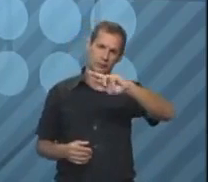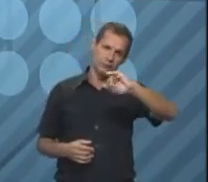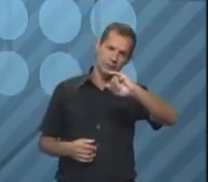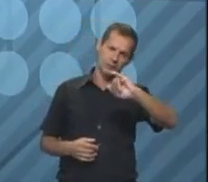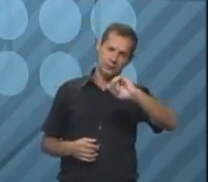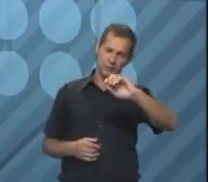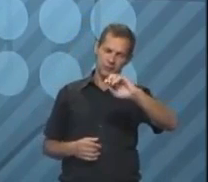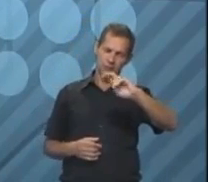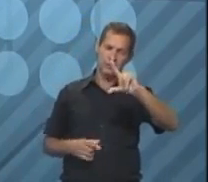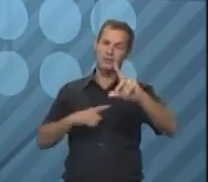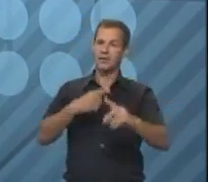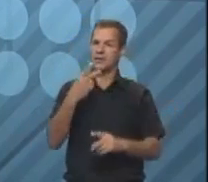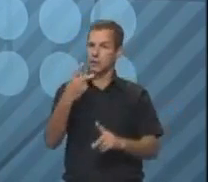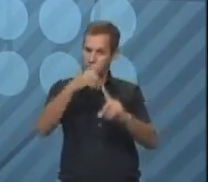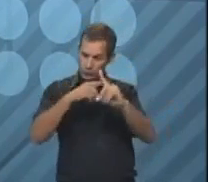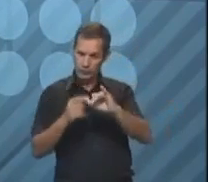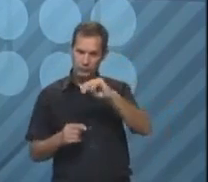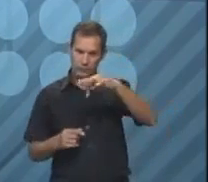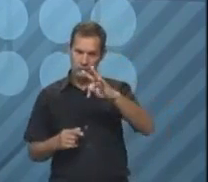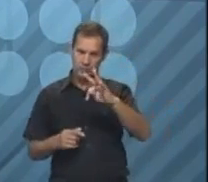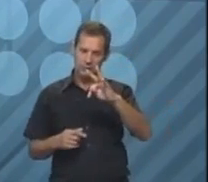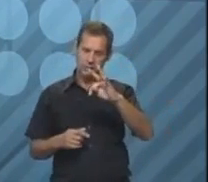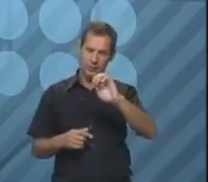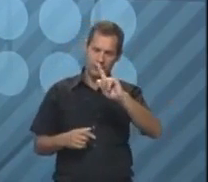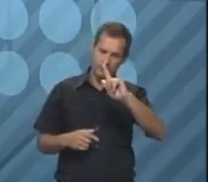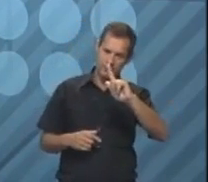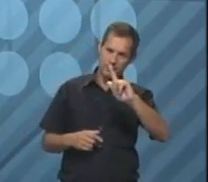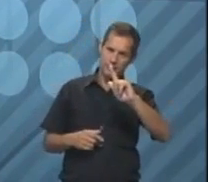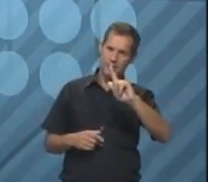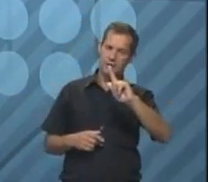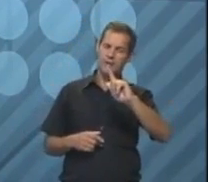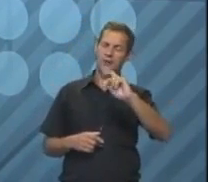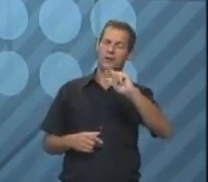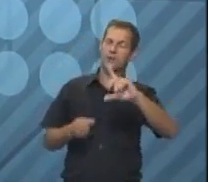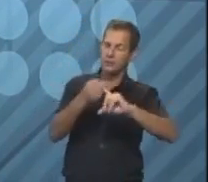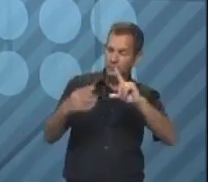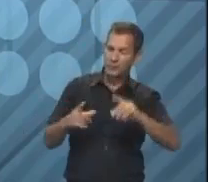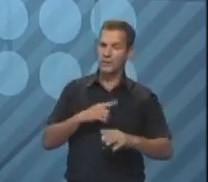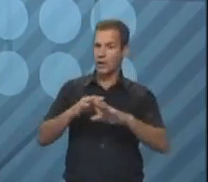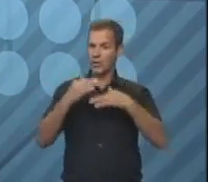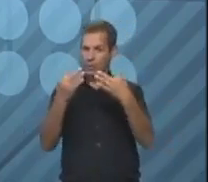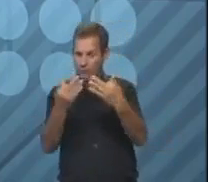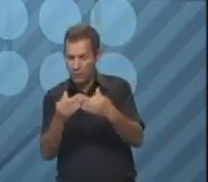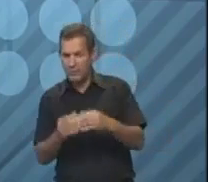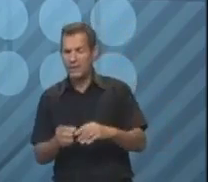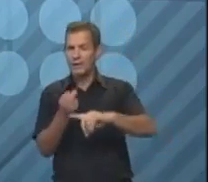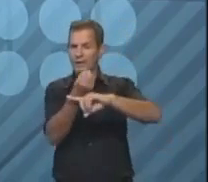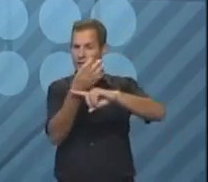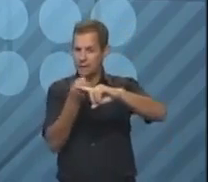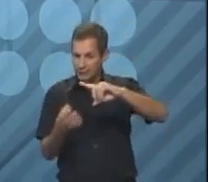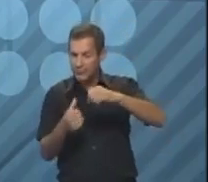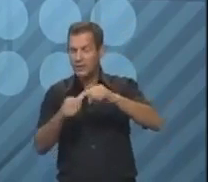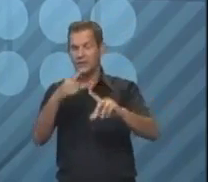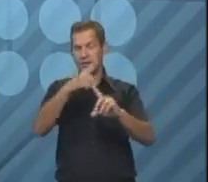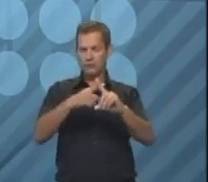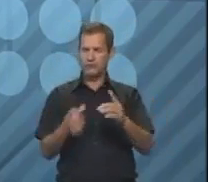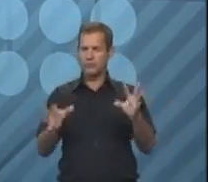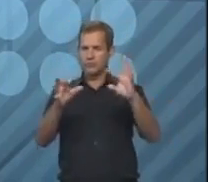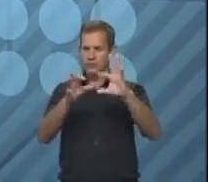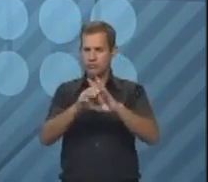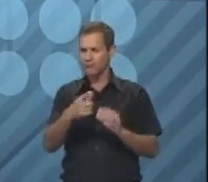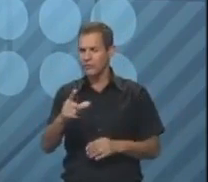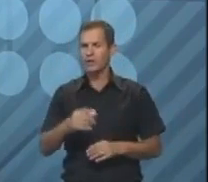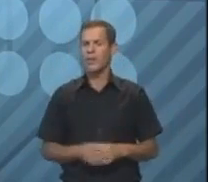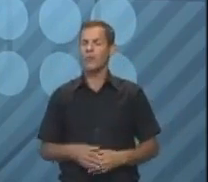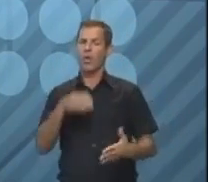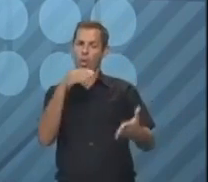dois tipos de integrais. Integrais indefinidas, onde o nosso resultado é uma família de funções. Nesse tipo de integral, nós não